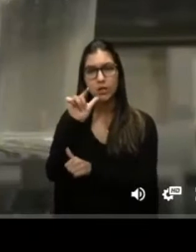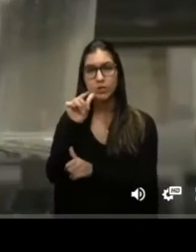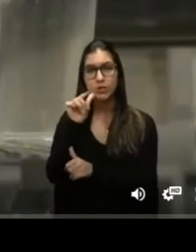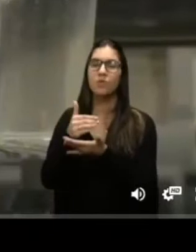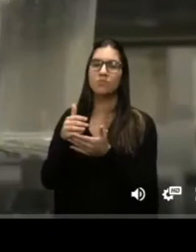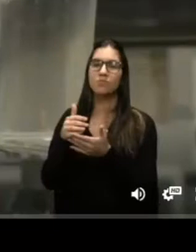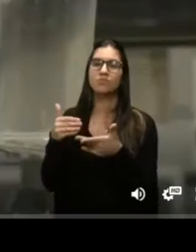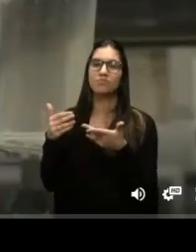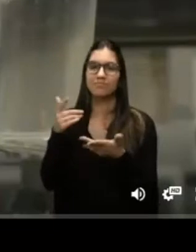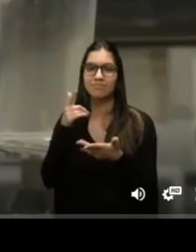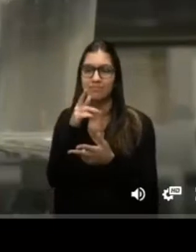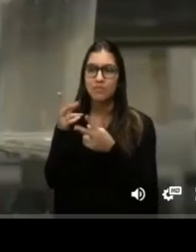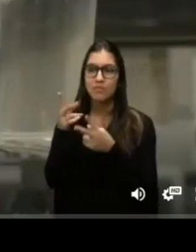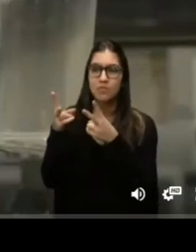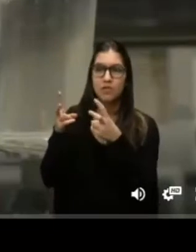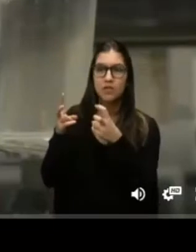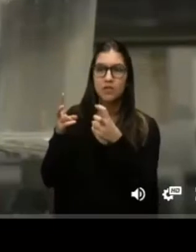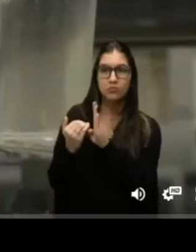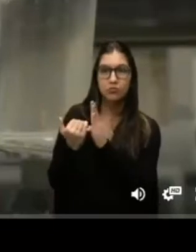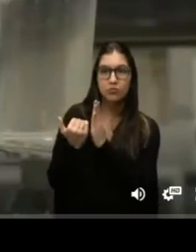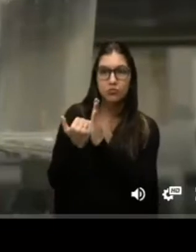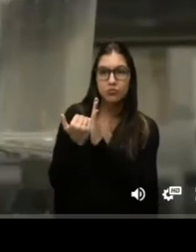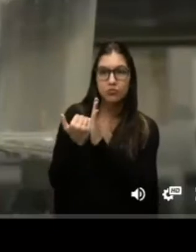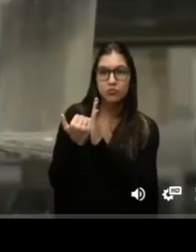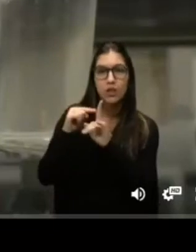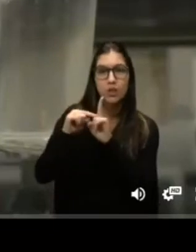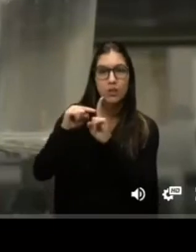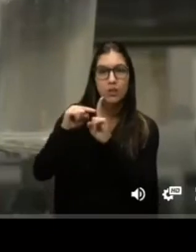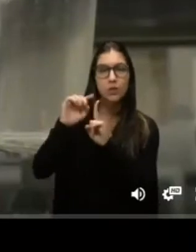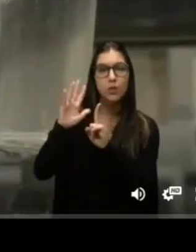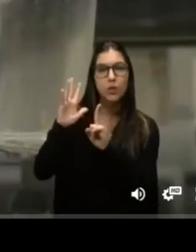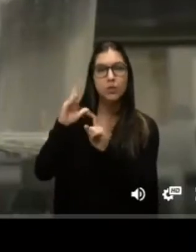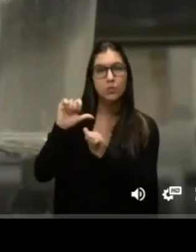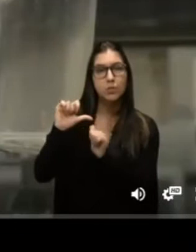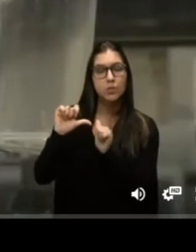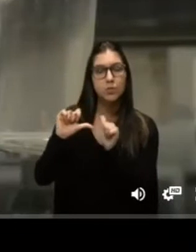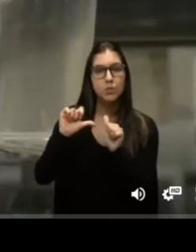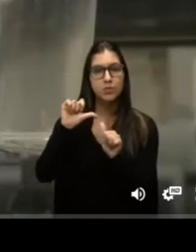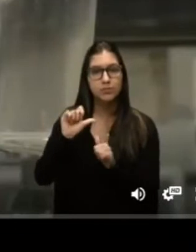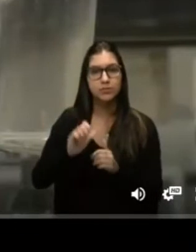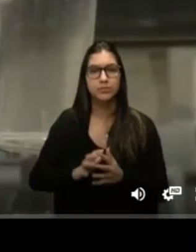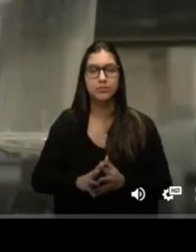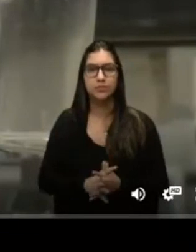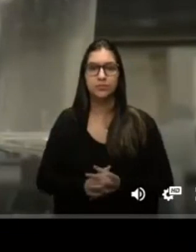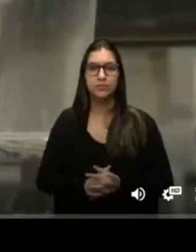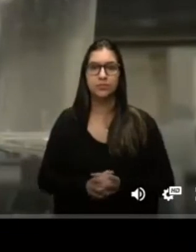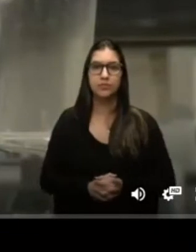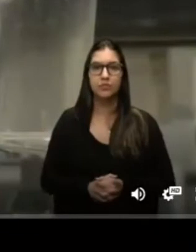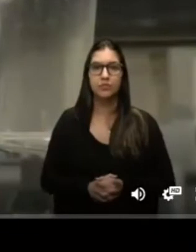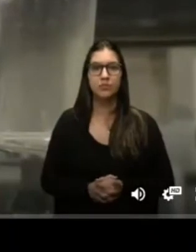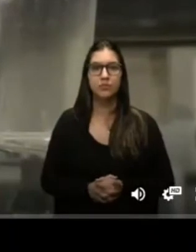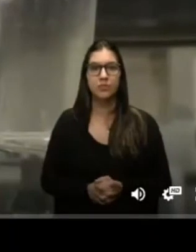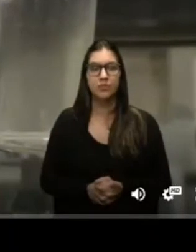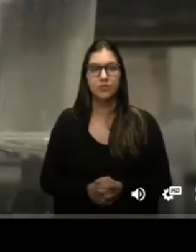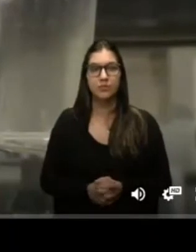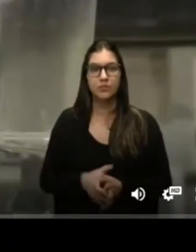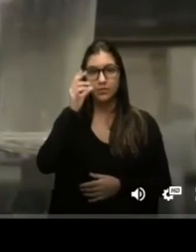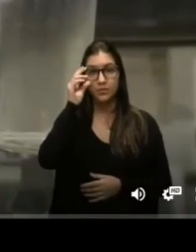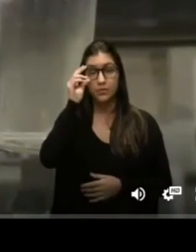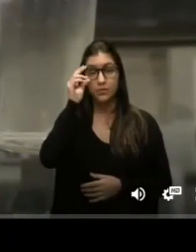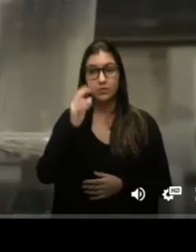então a notar a temperatura que ocorre essa mudança. Por enquanto nada, não estou vendo nada derretendo. Nada